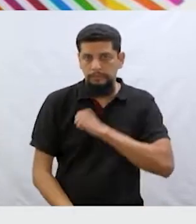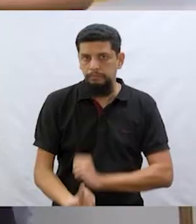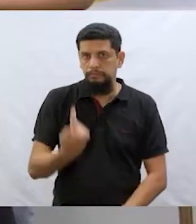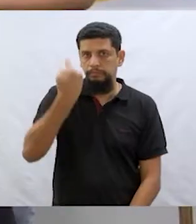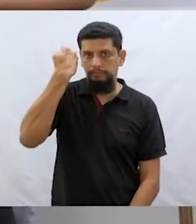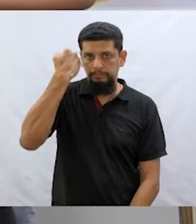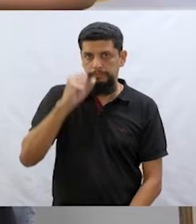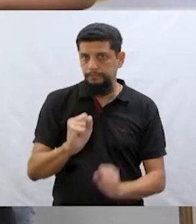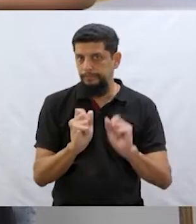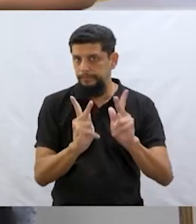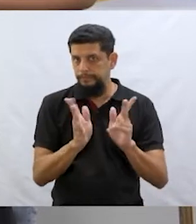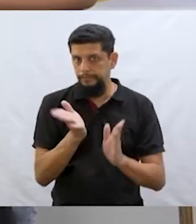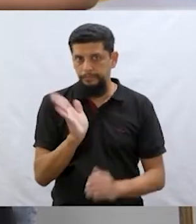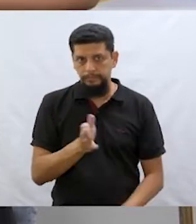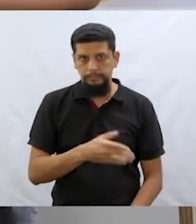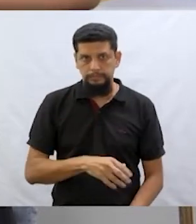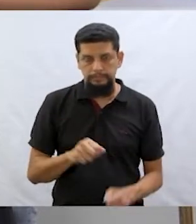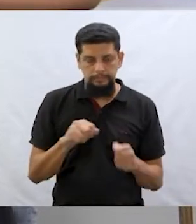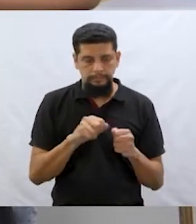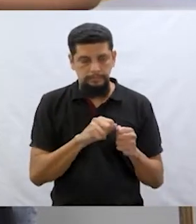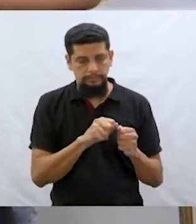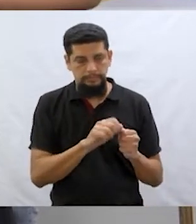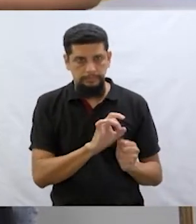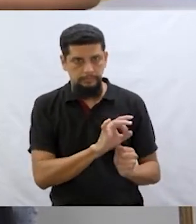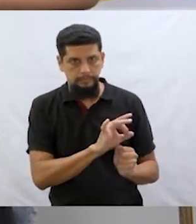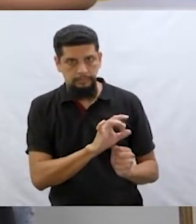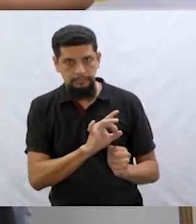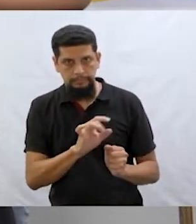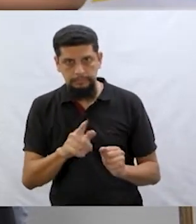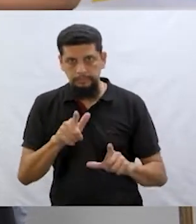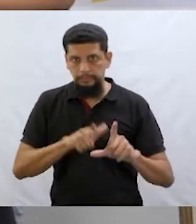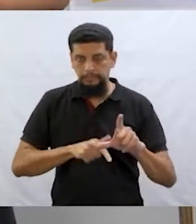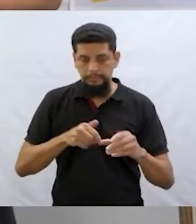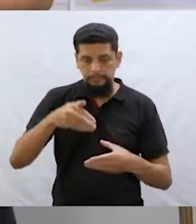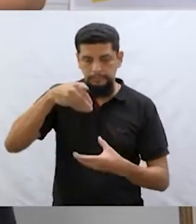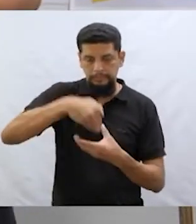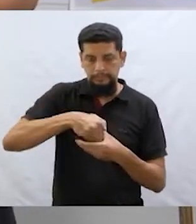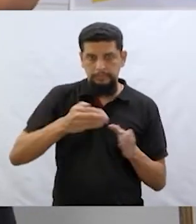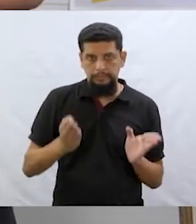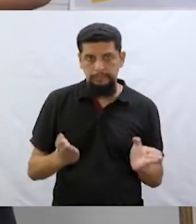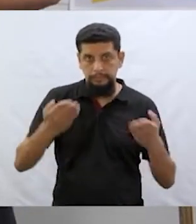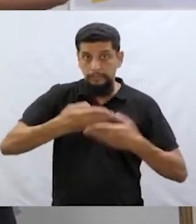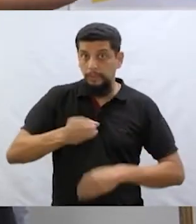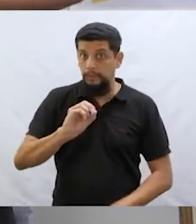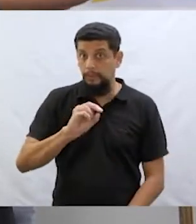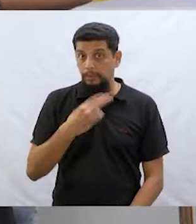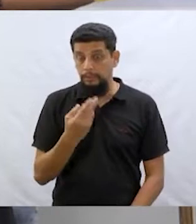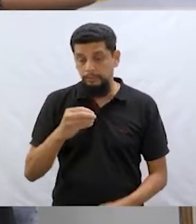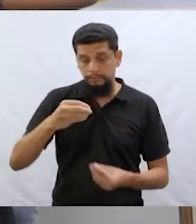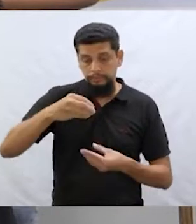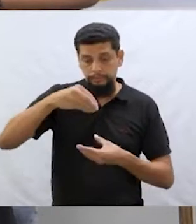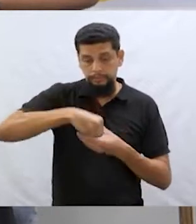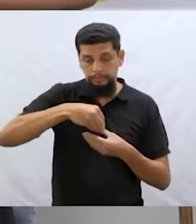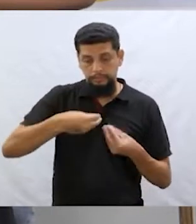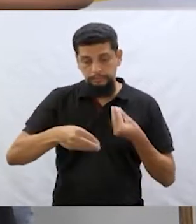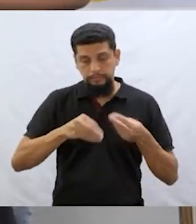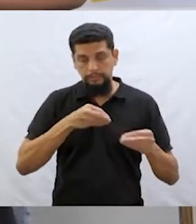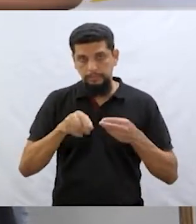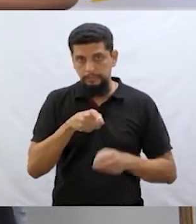aulas anteriores, ok? Que vocês já confeccionaram e está dentro da caixinha ou do pacotinho que